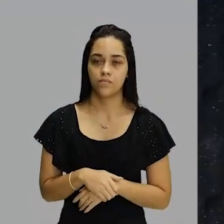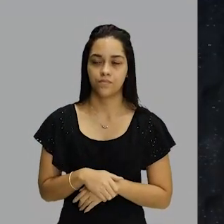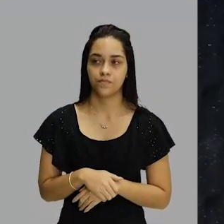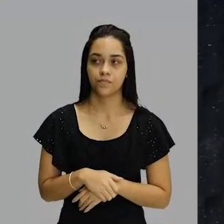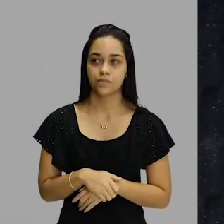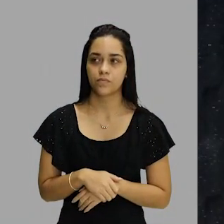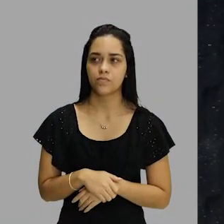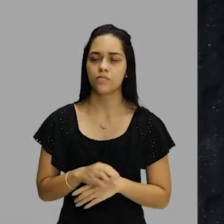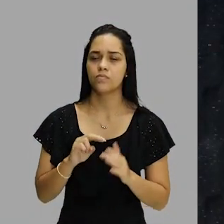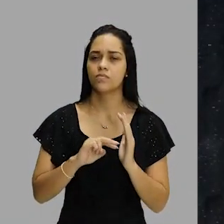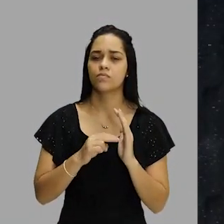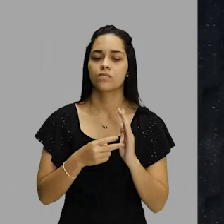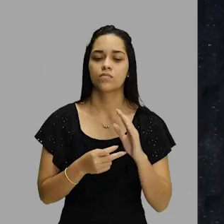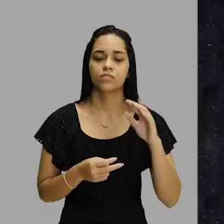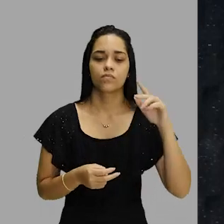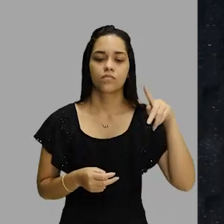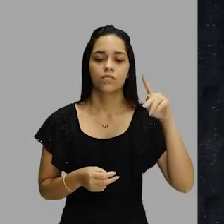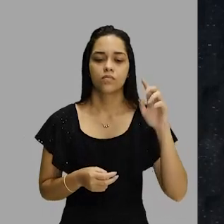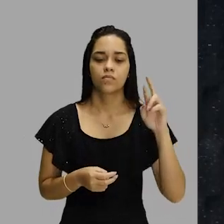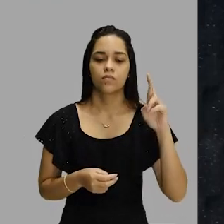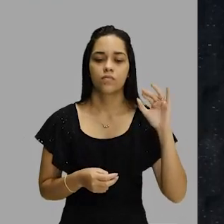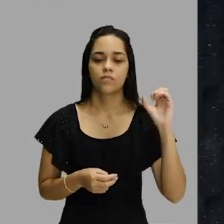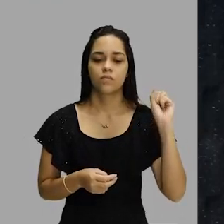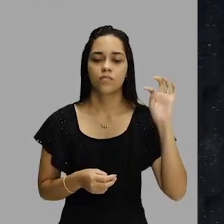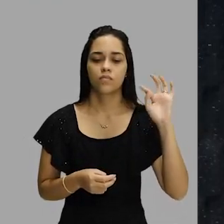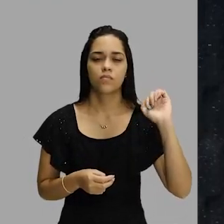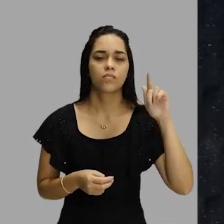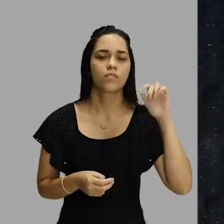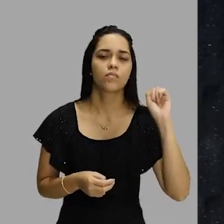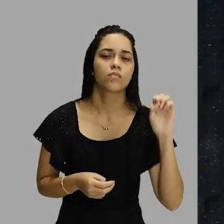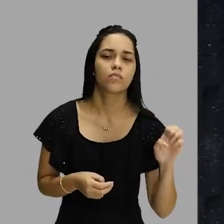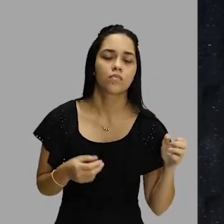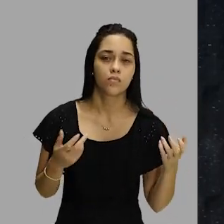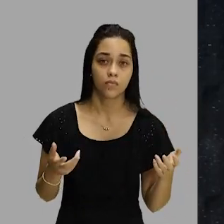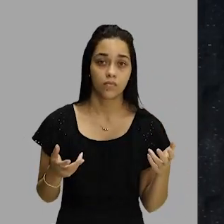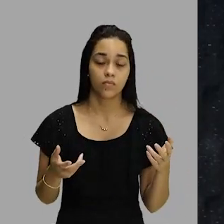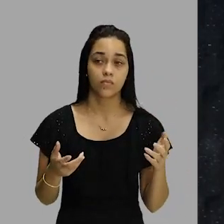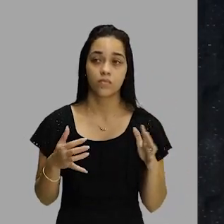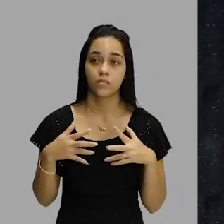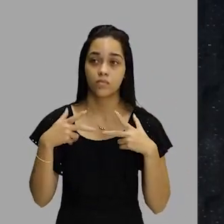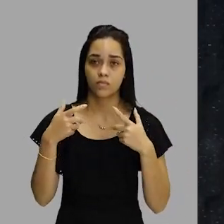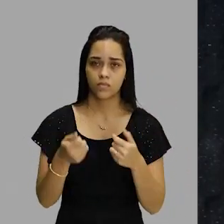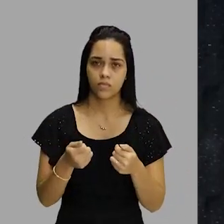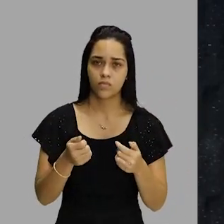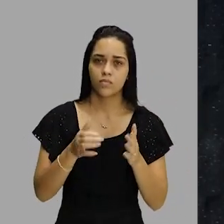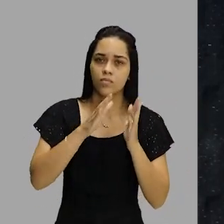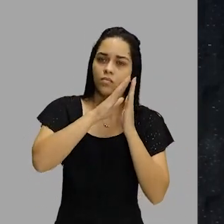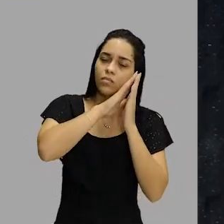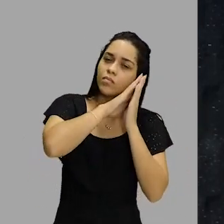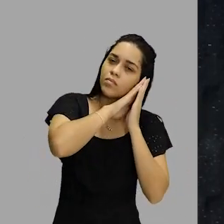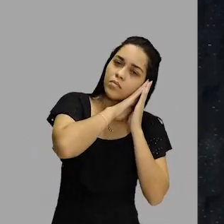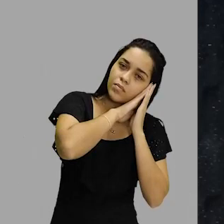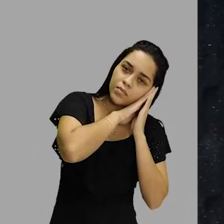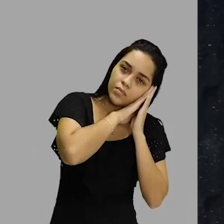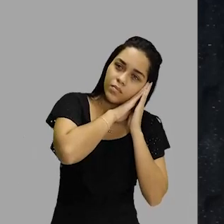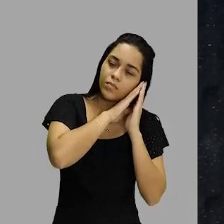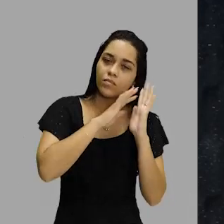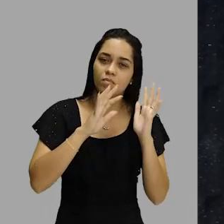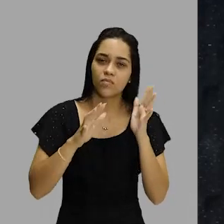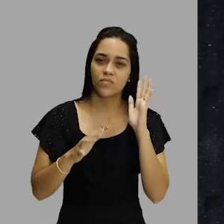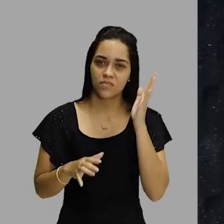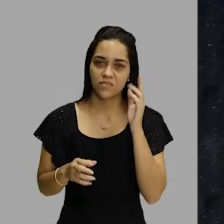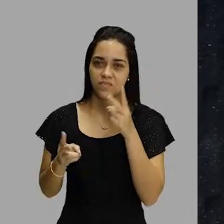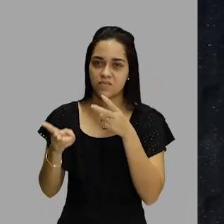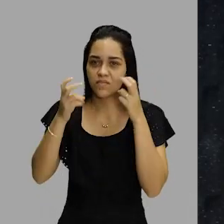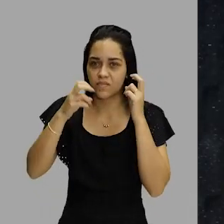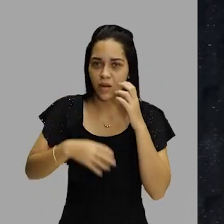que é peristalse, pessoal? Você já deitou no colo de alguém depois do almoço? Já percebeu que